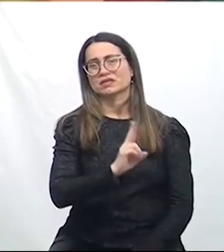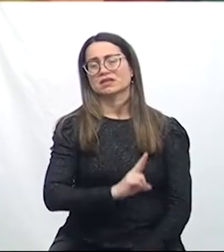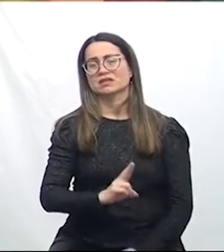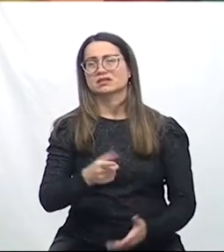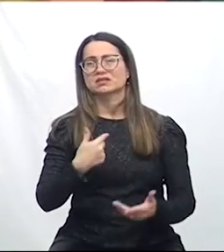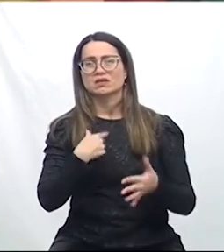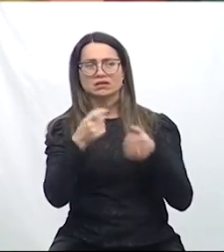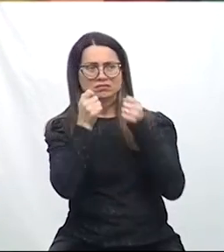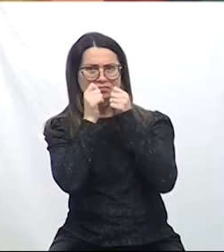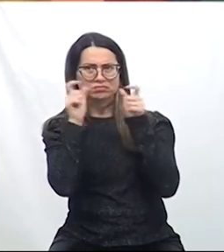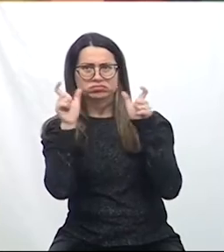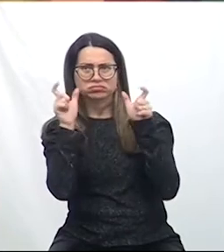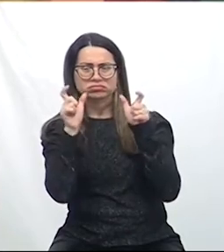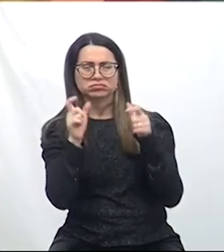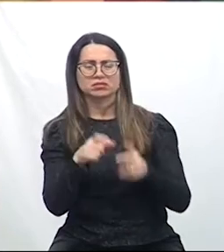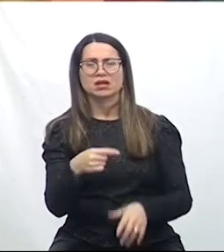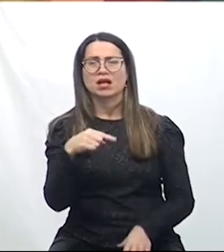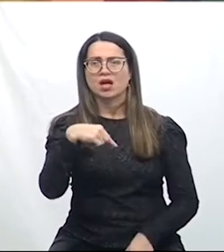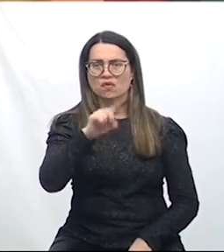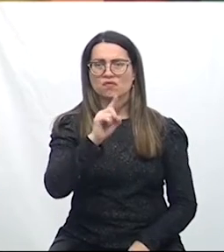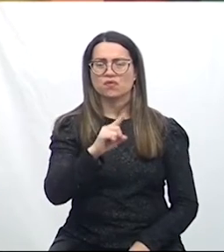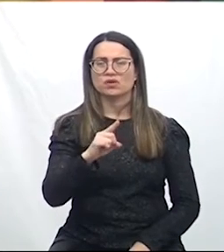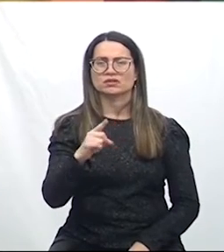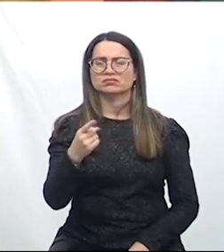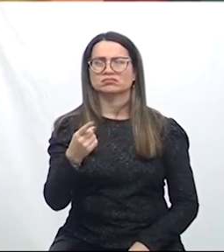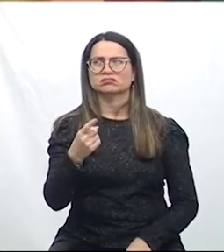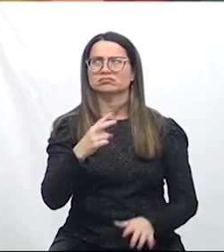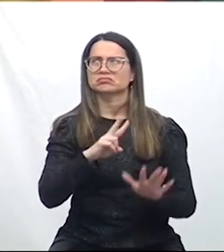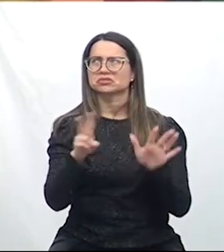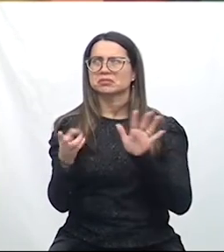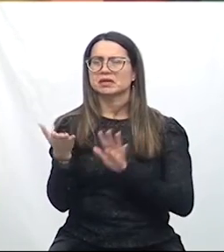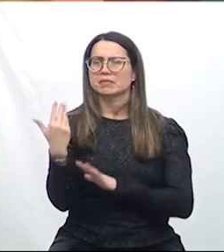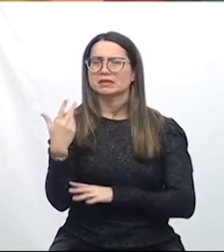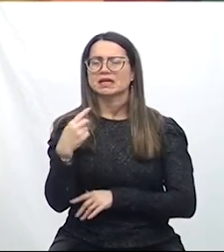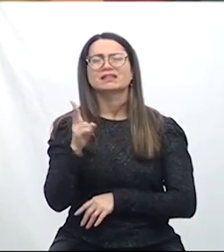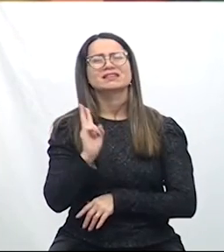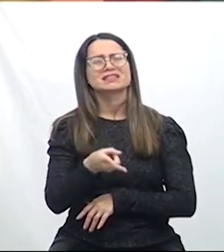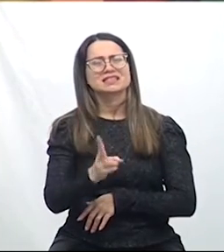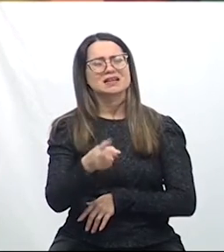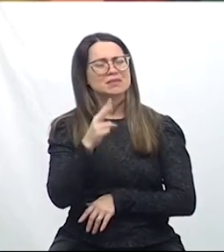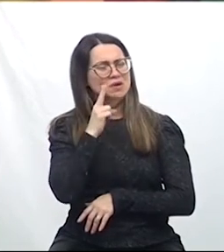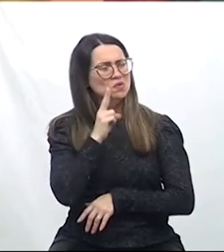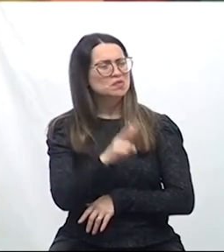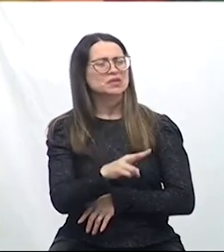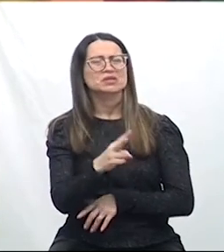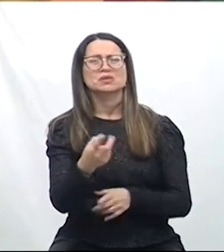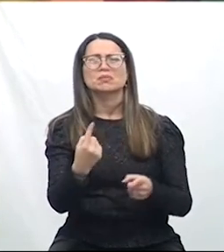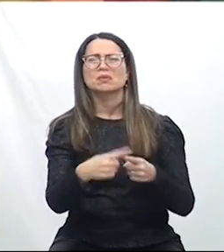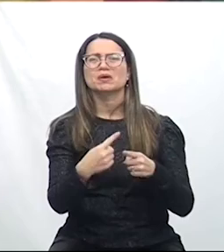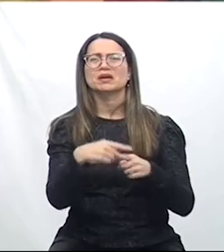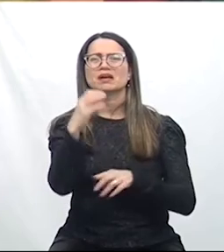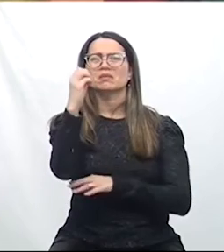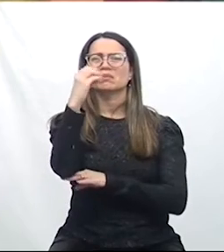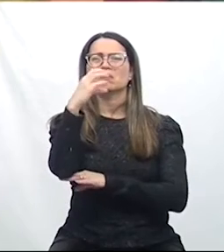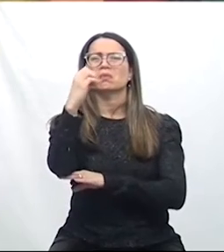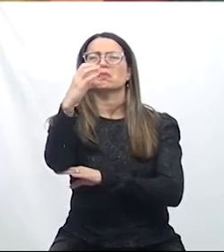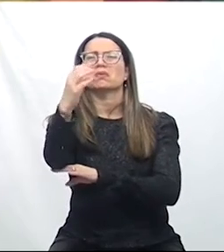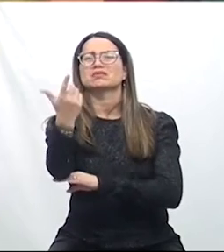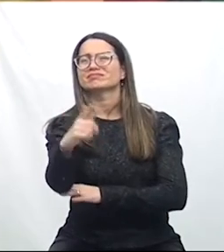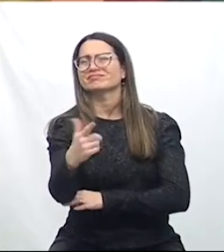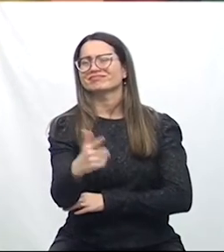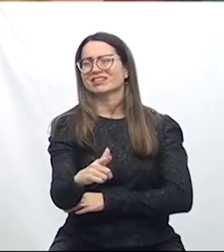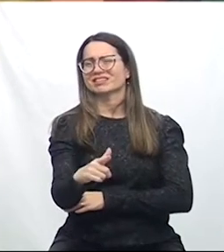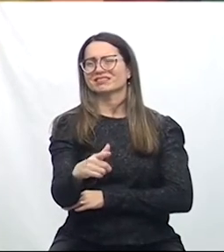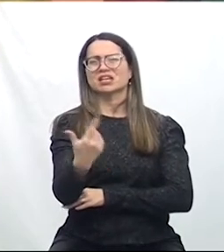muita atenção, eu fui num evento semana passada, e sempre que eu passo ali me chama atenção essa questão, que ela não é iluminada e também mal